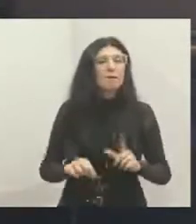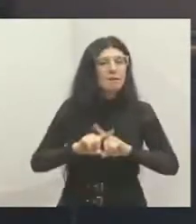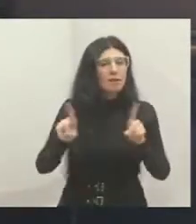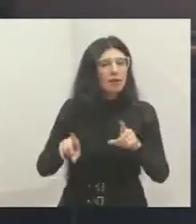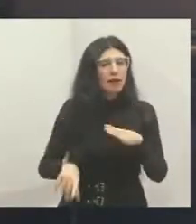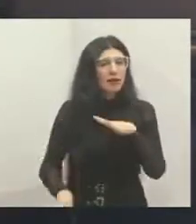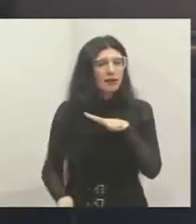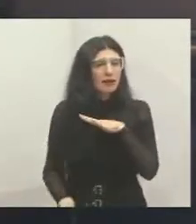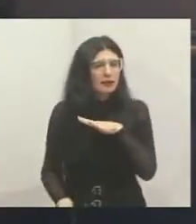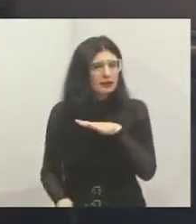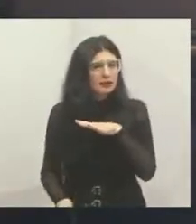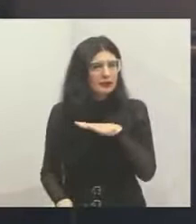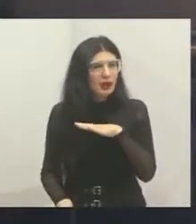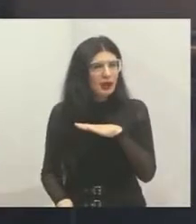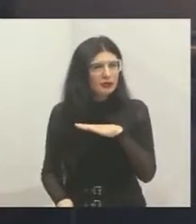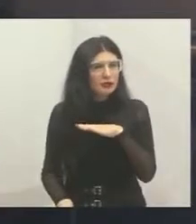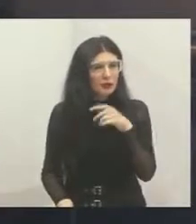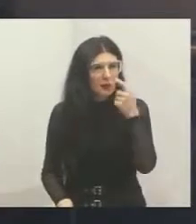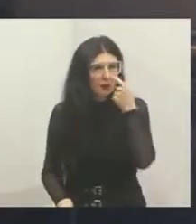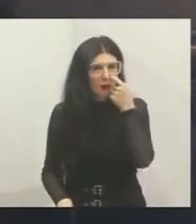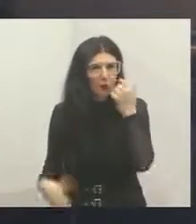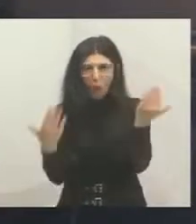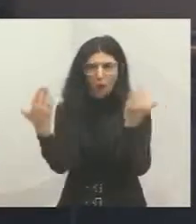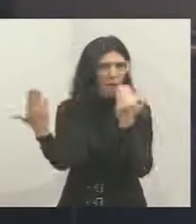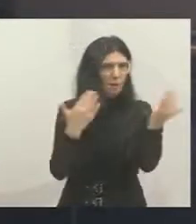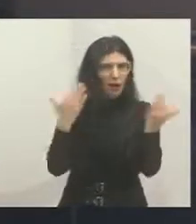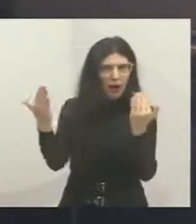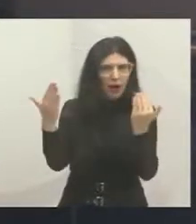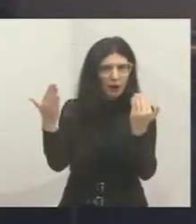ainda vai ficar abaixo dos